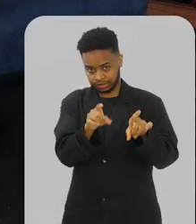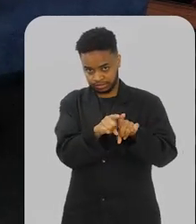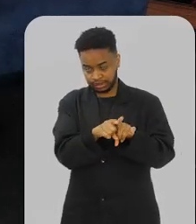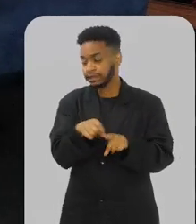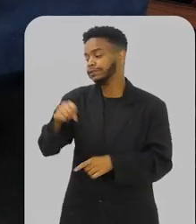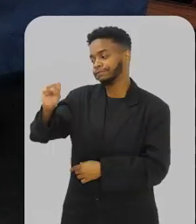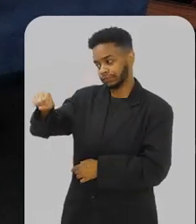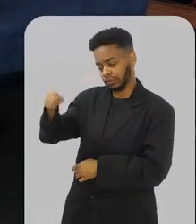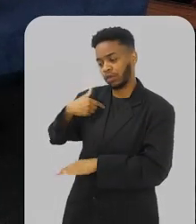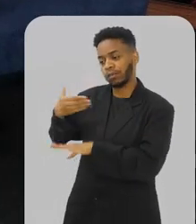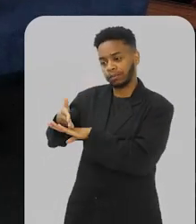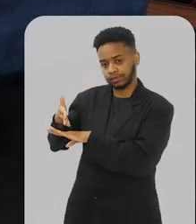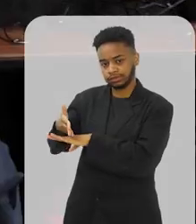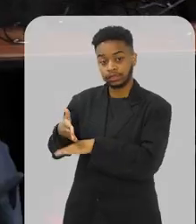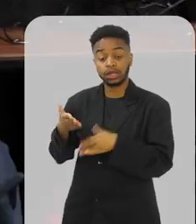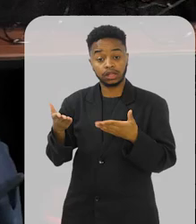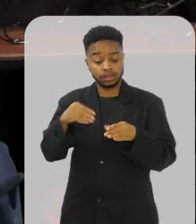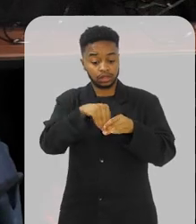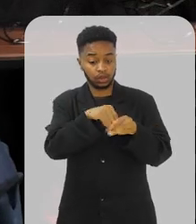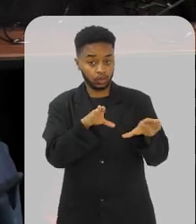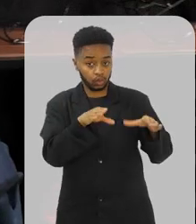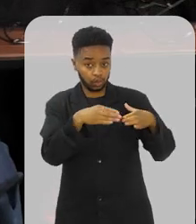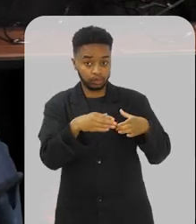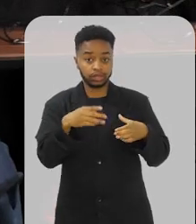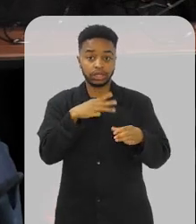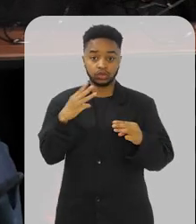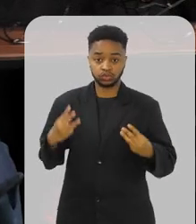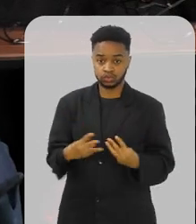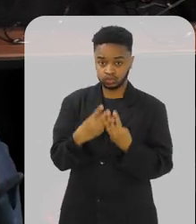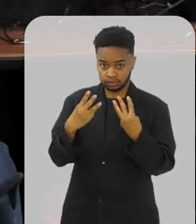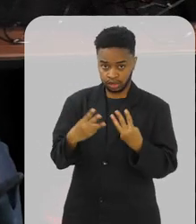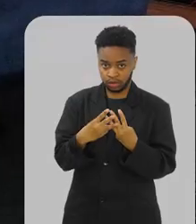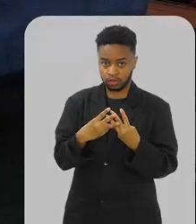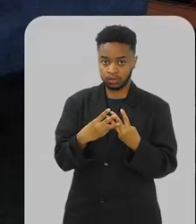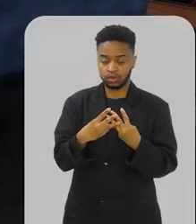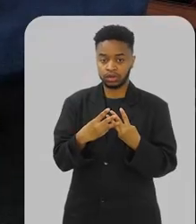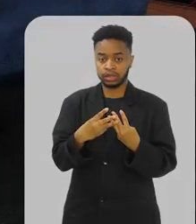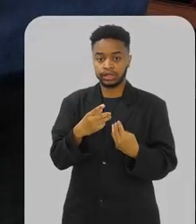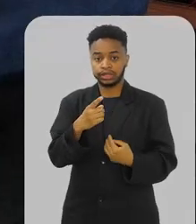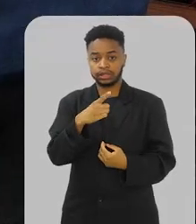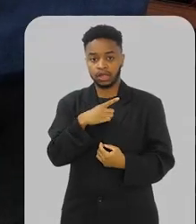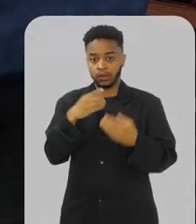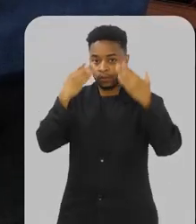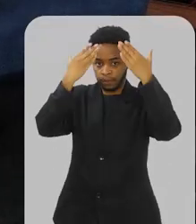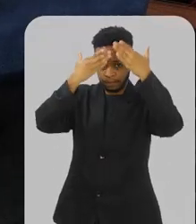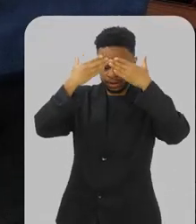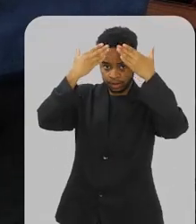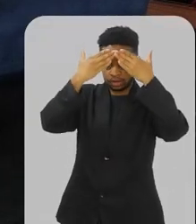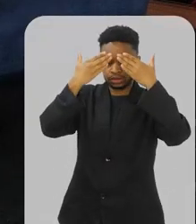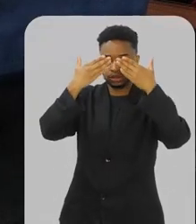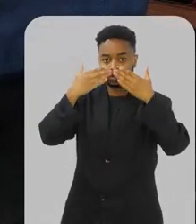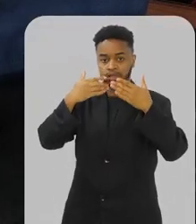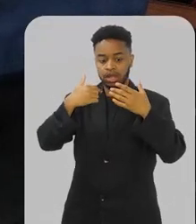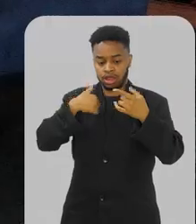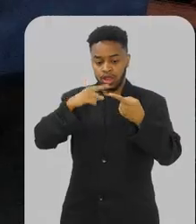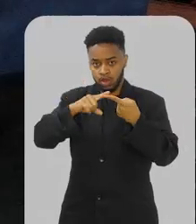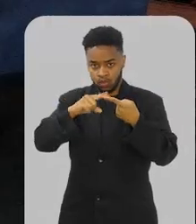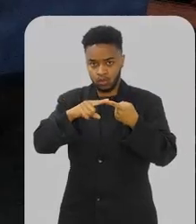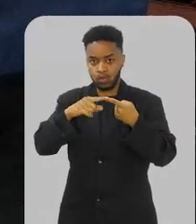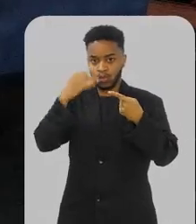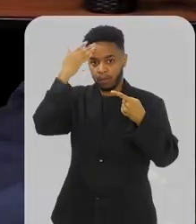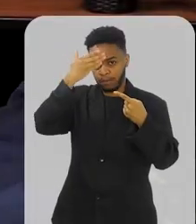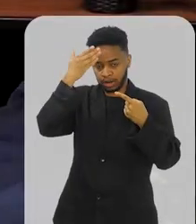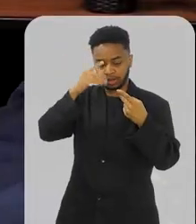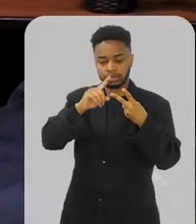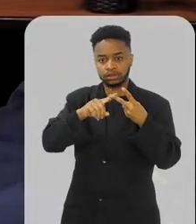Faço. Nesse grupo você tem judeus? Tem. Umbanda? Umbanda,